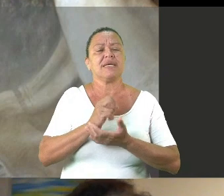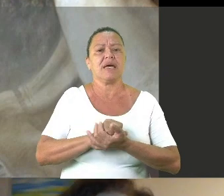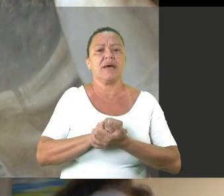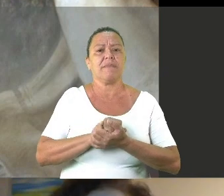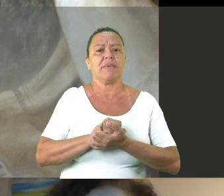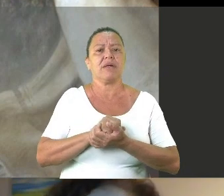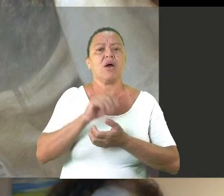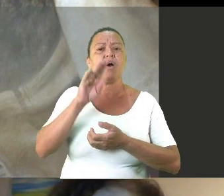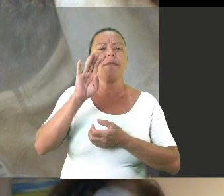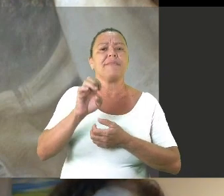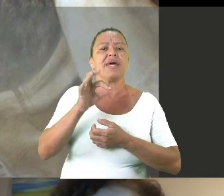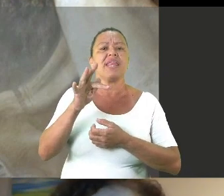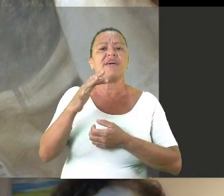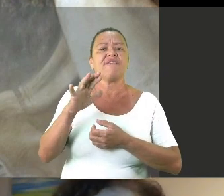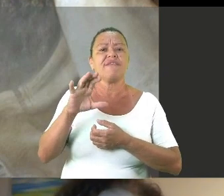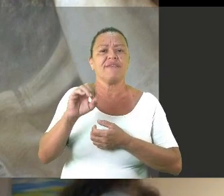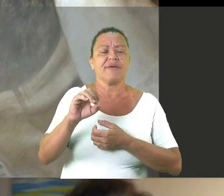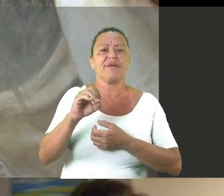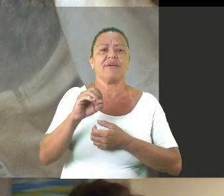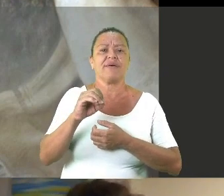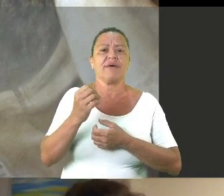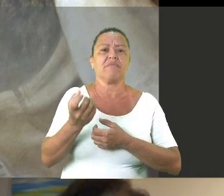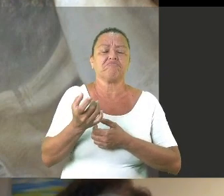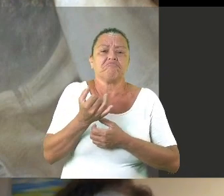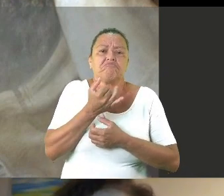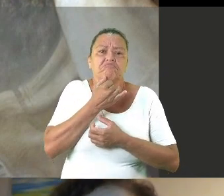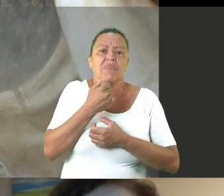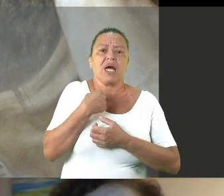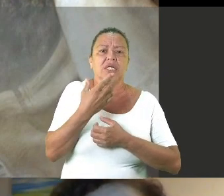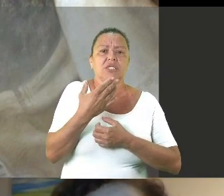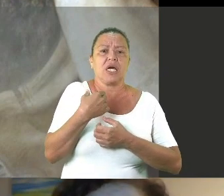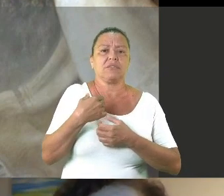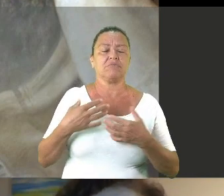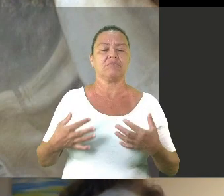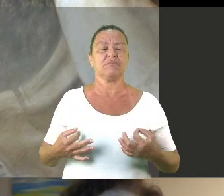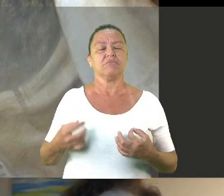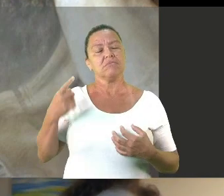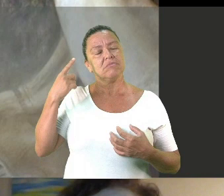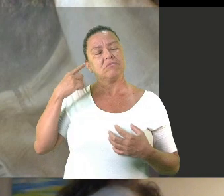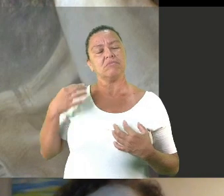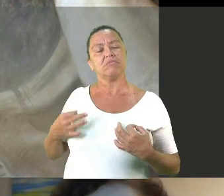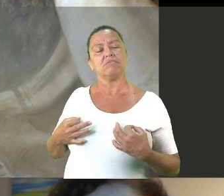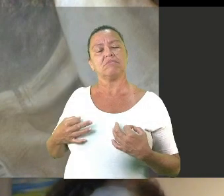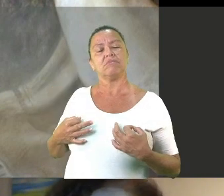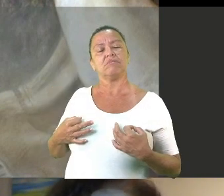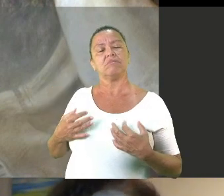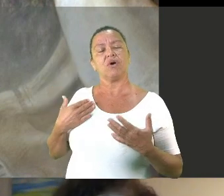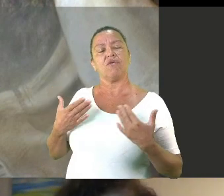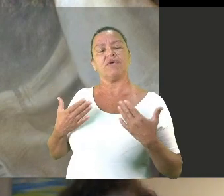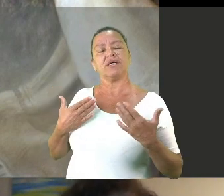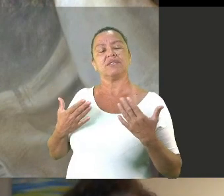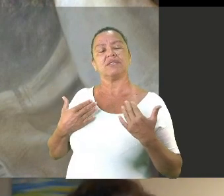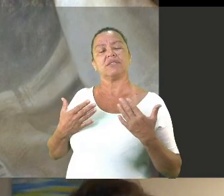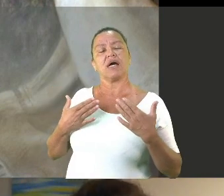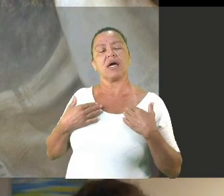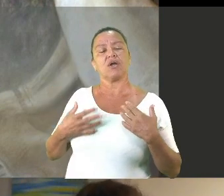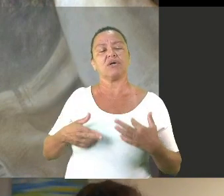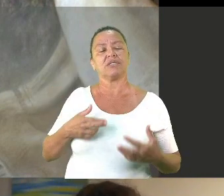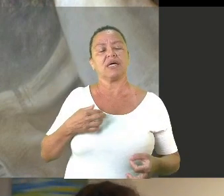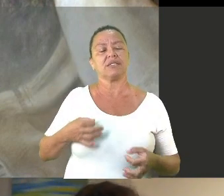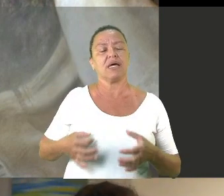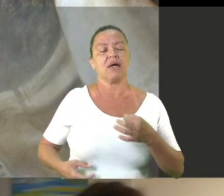os benefícios da gente conversar, da gente fazer as nossas meditações e da gente conversar com as nossas